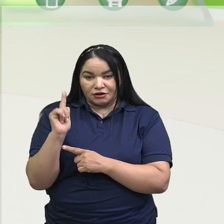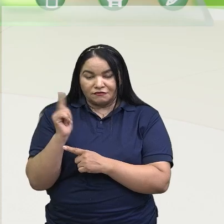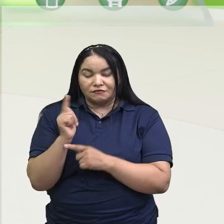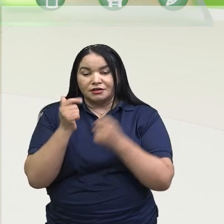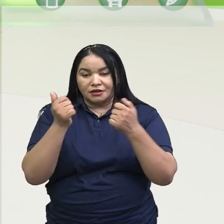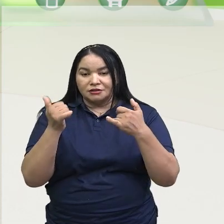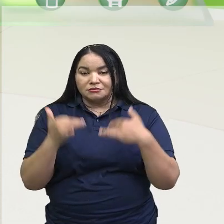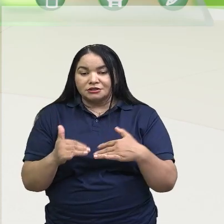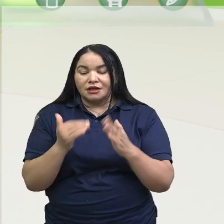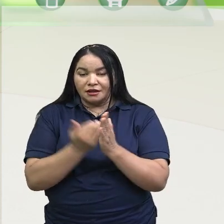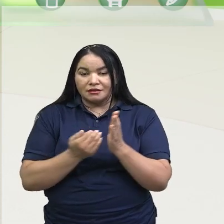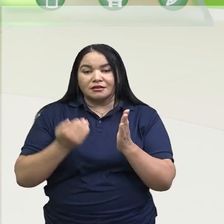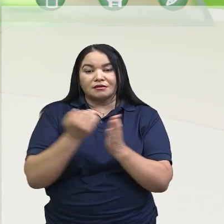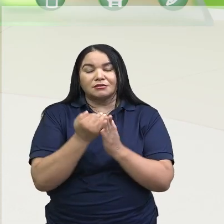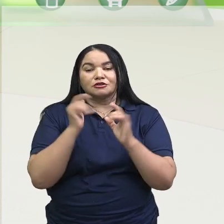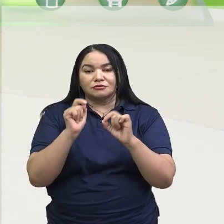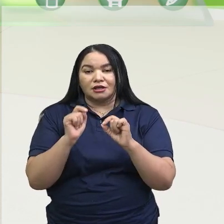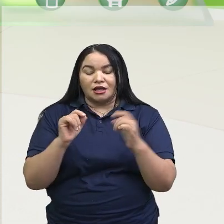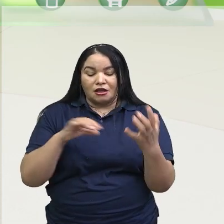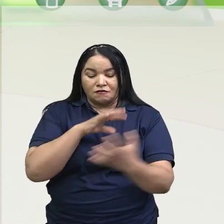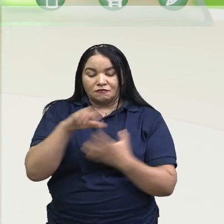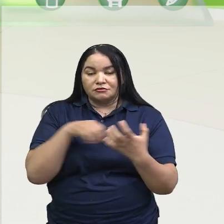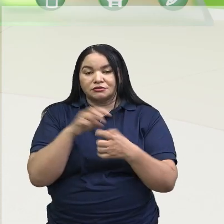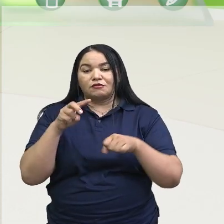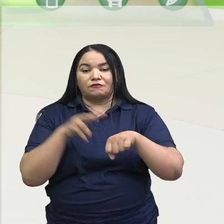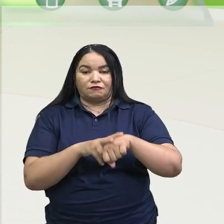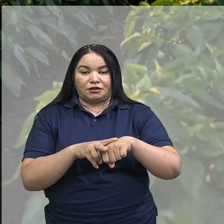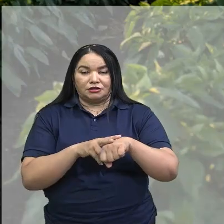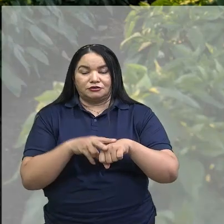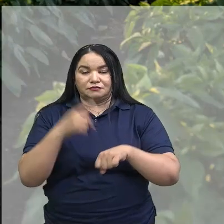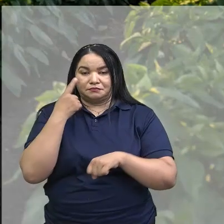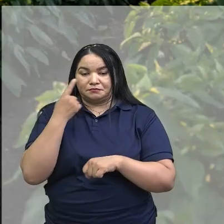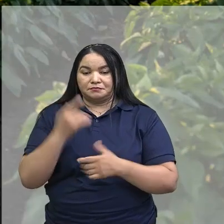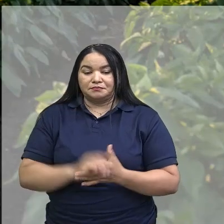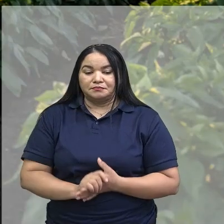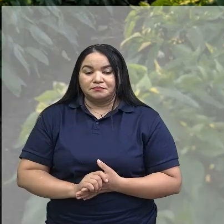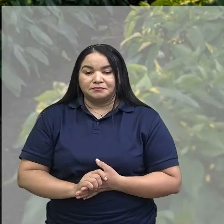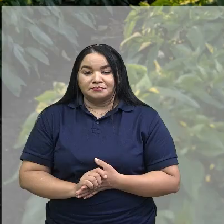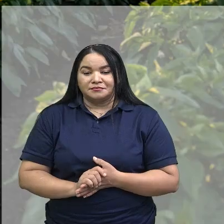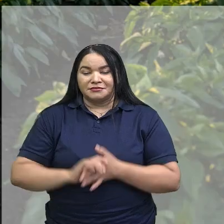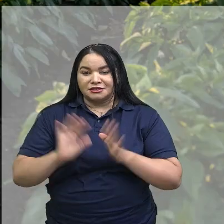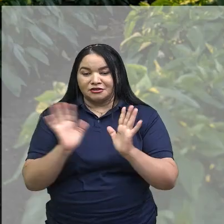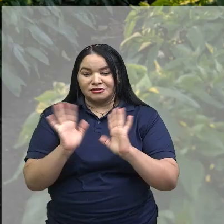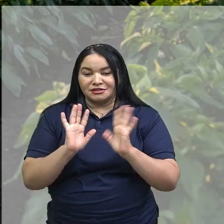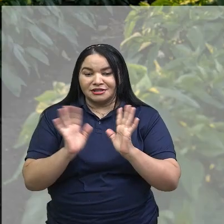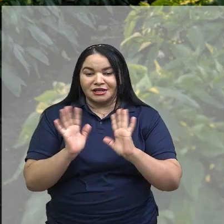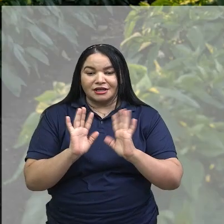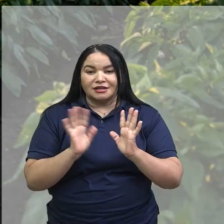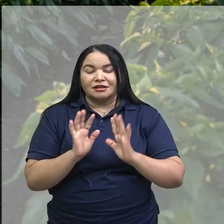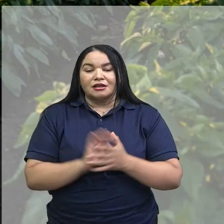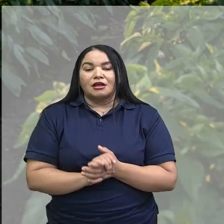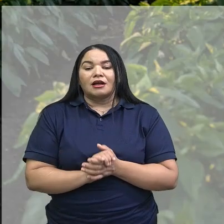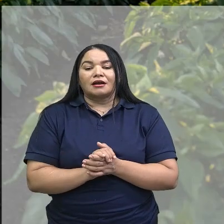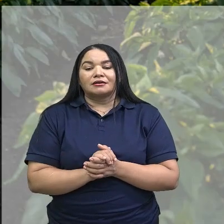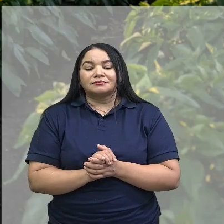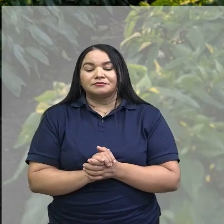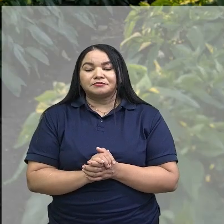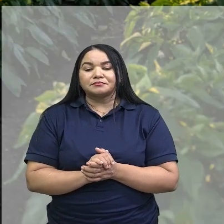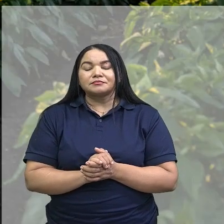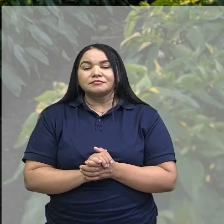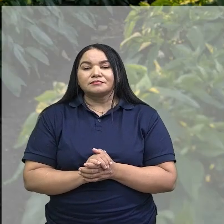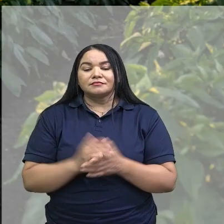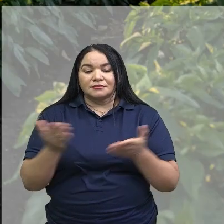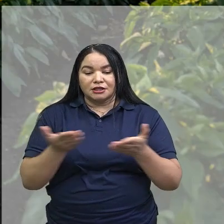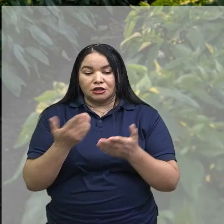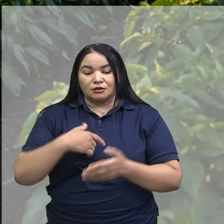vai falar para a gente sobre a Revolução Verde. Olá, alunos da segunda série do ensino médio. Eu me chamo Wilson do